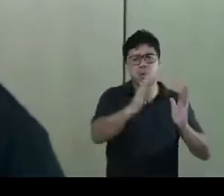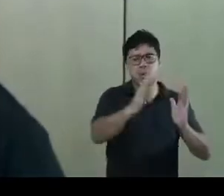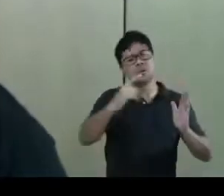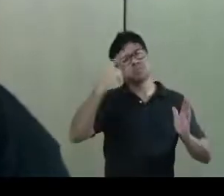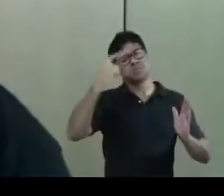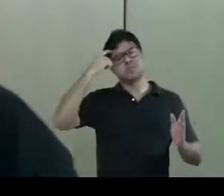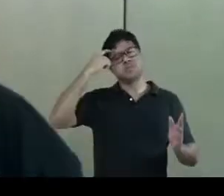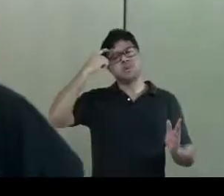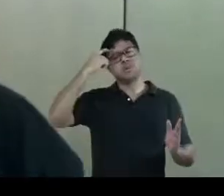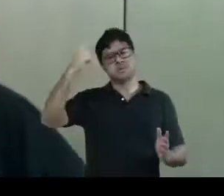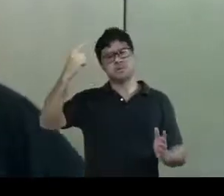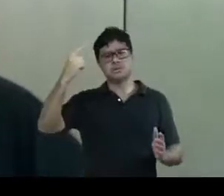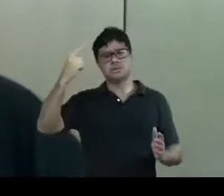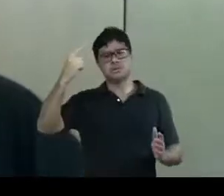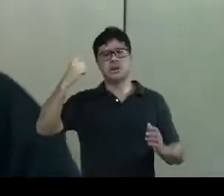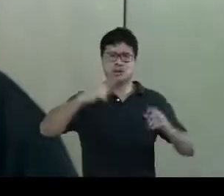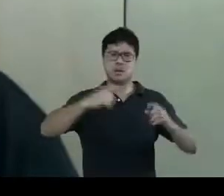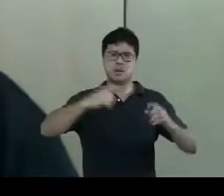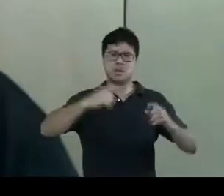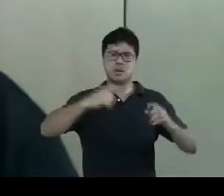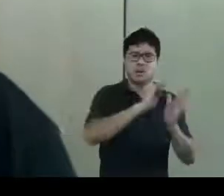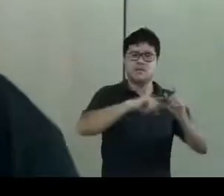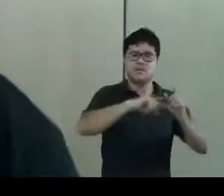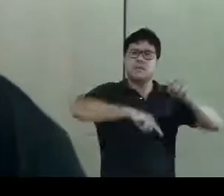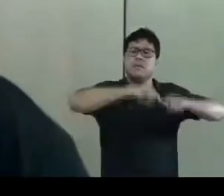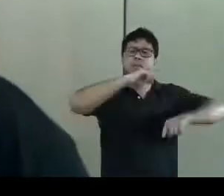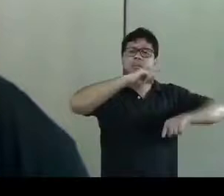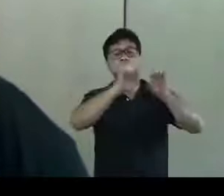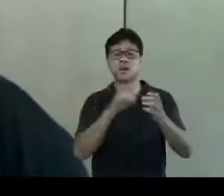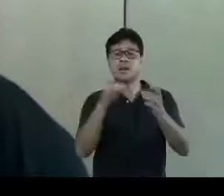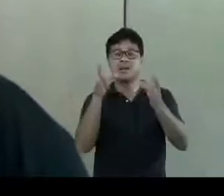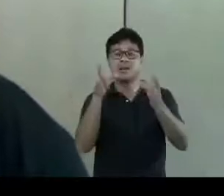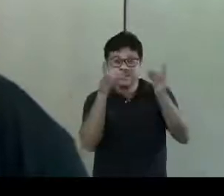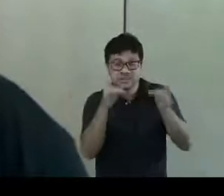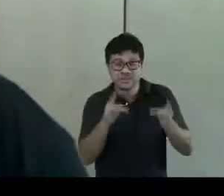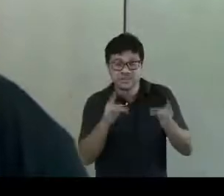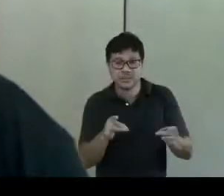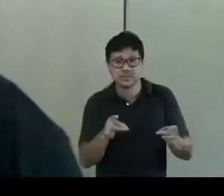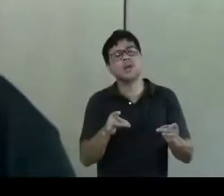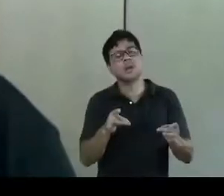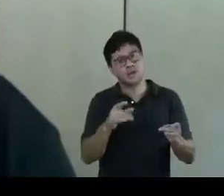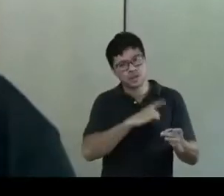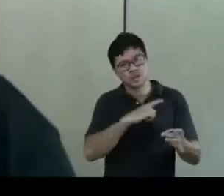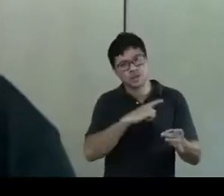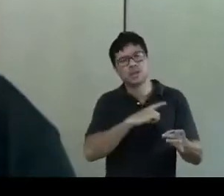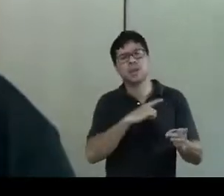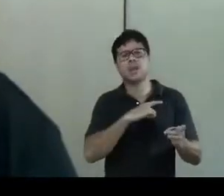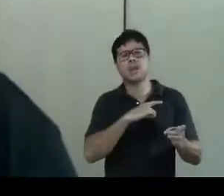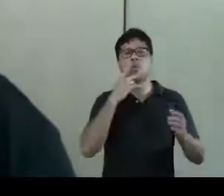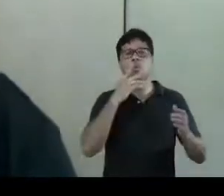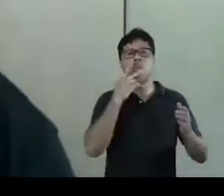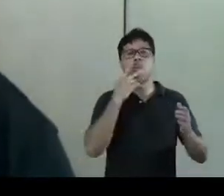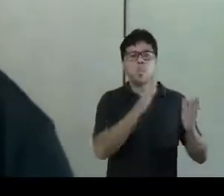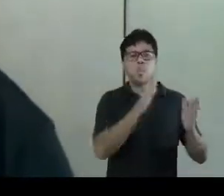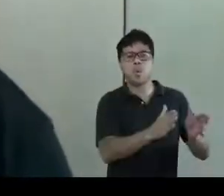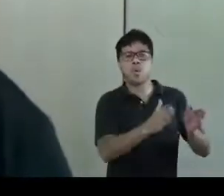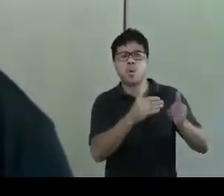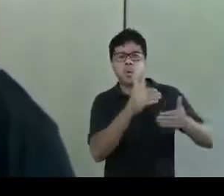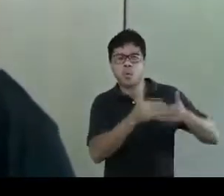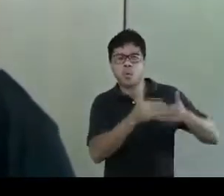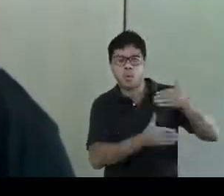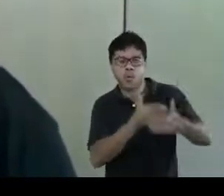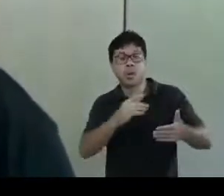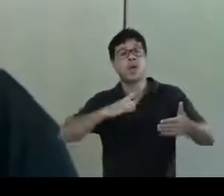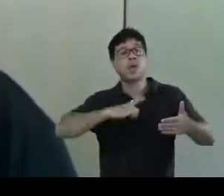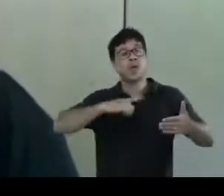a bibliografia material também, que são as estruturas de descrição, né, que passam, de alguma maneira, digamos